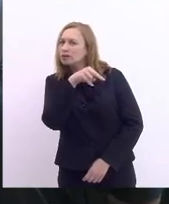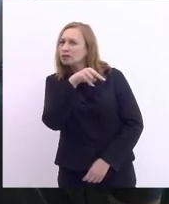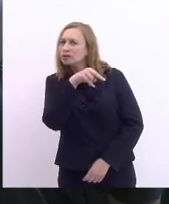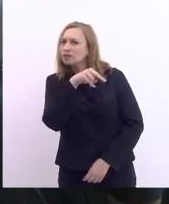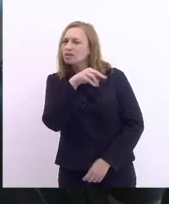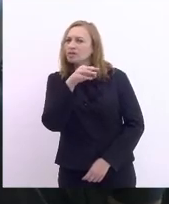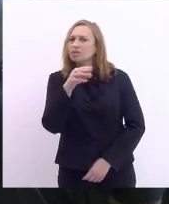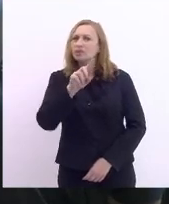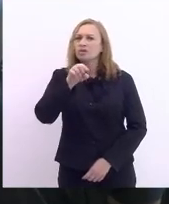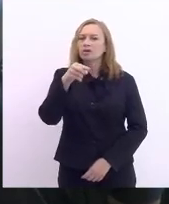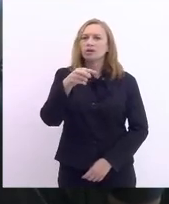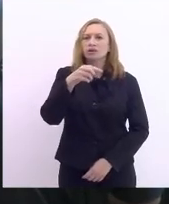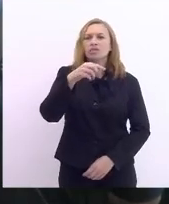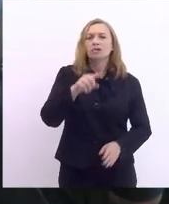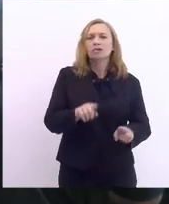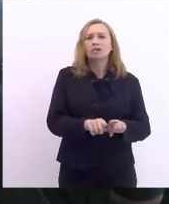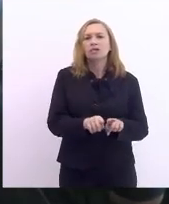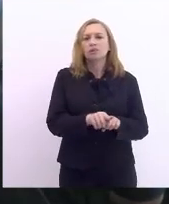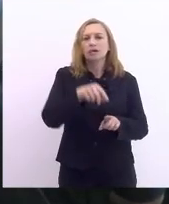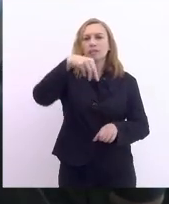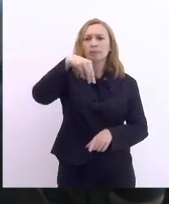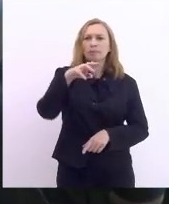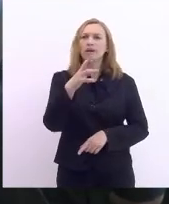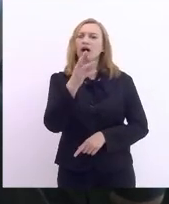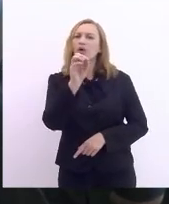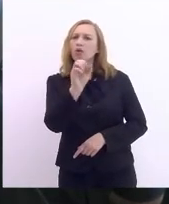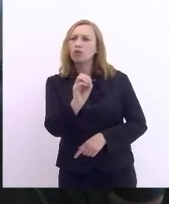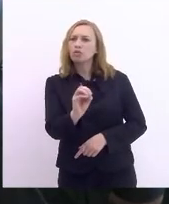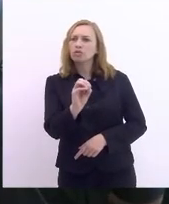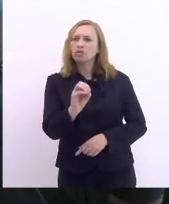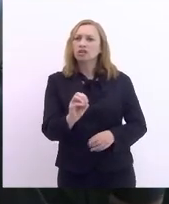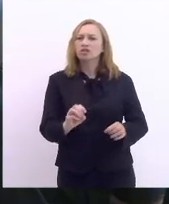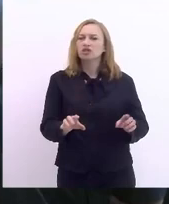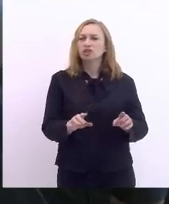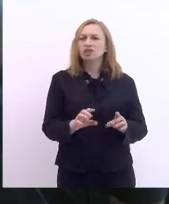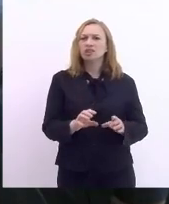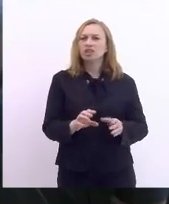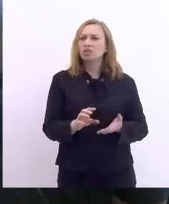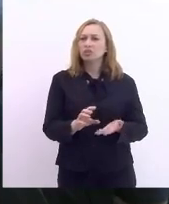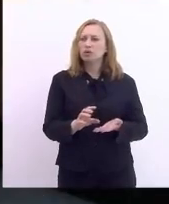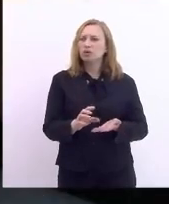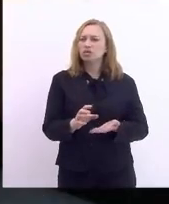suplente Mauro Marcos ceccopieri ceccopieri Batista